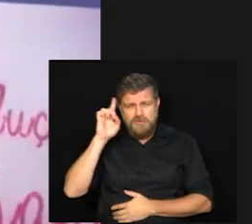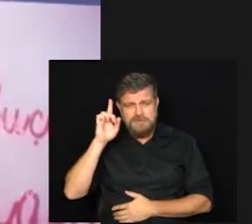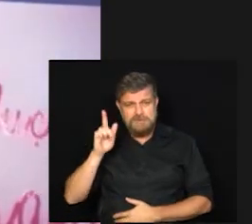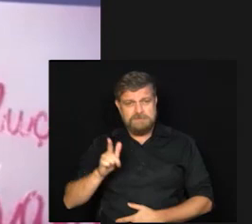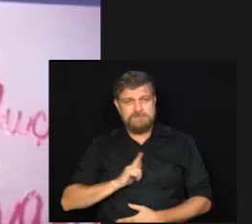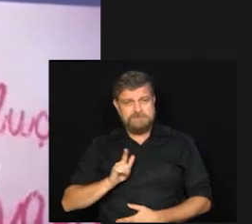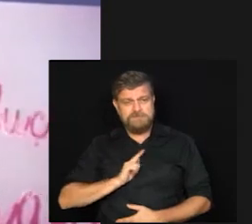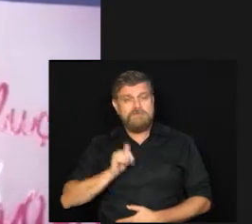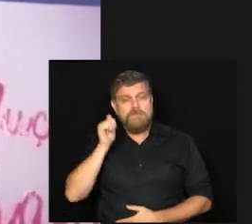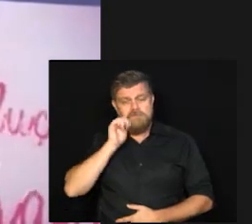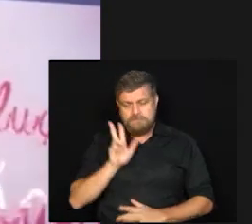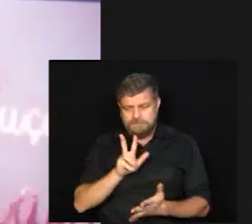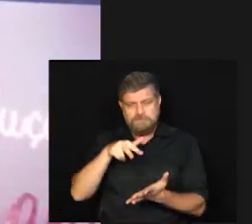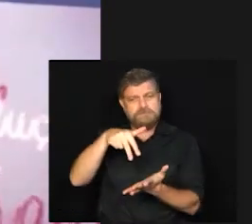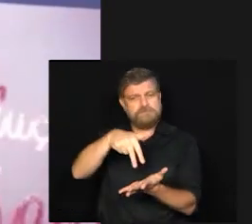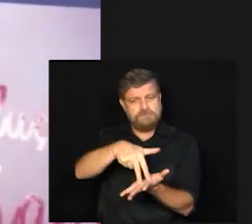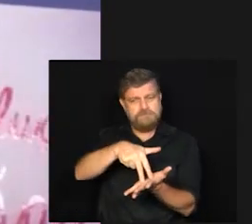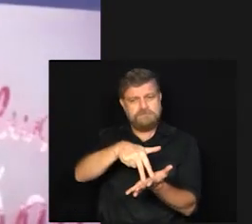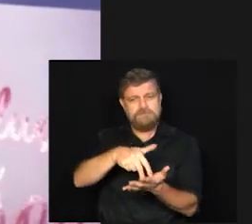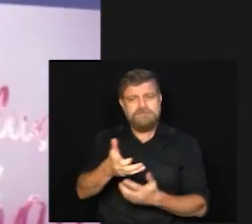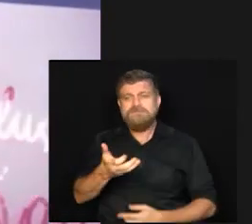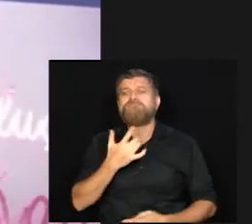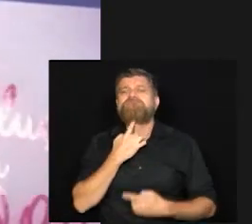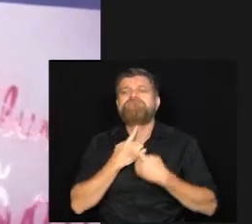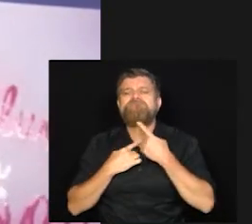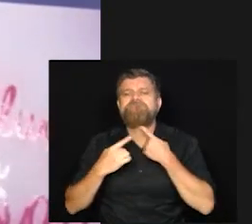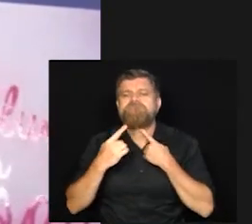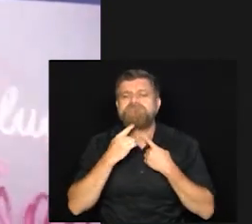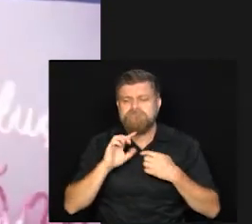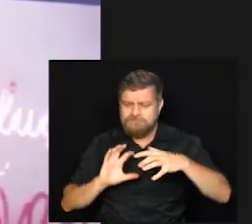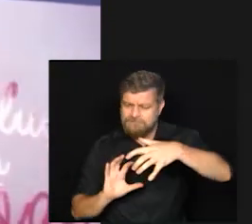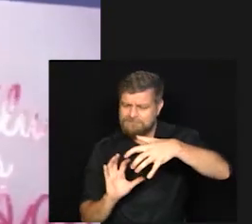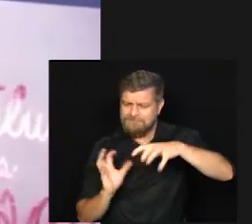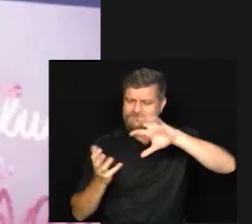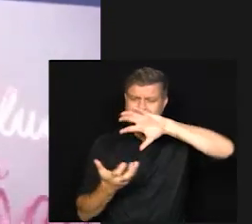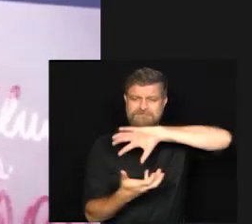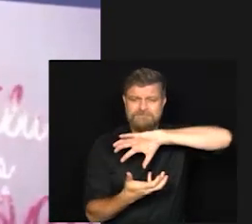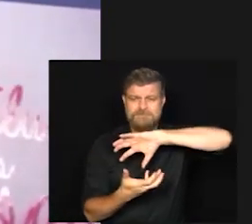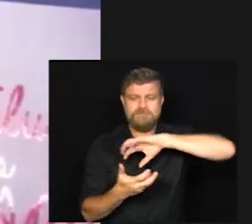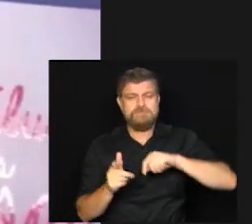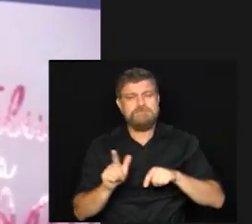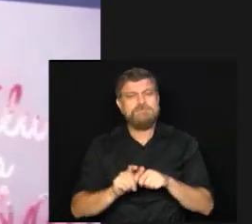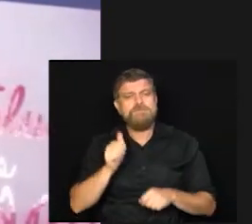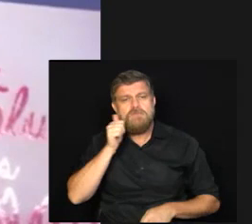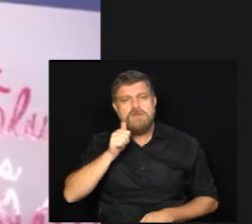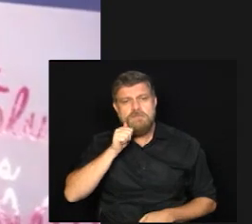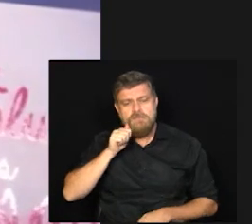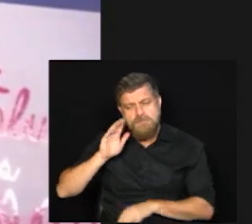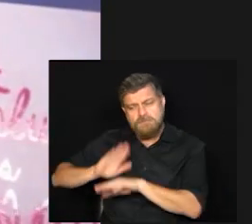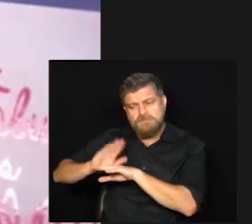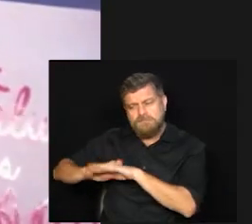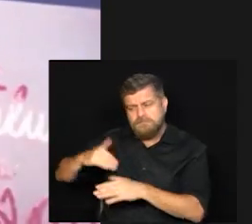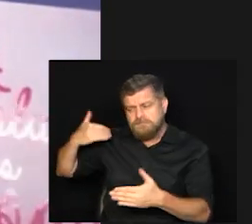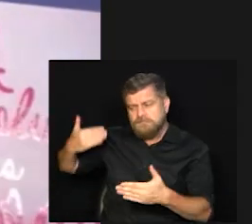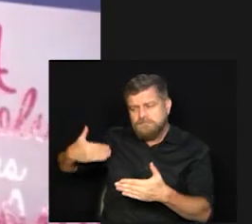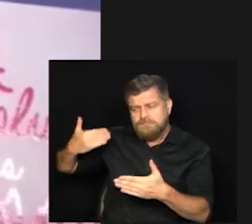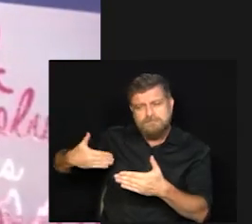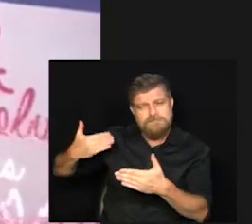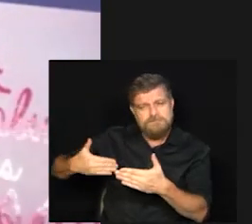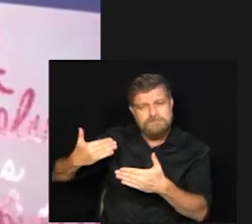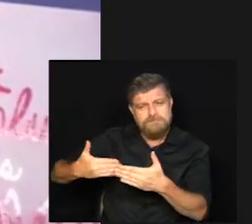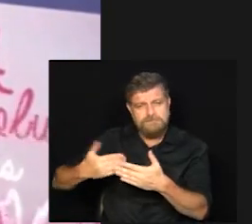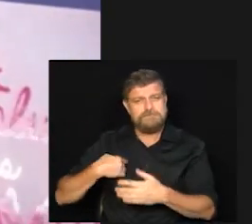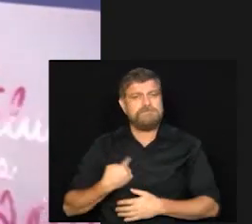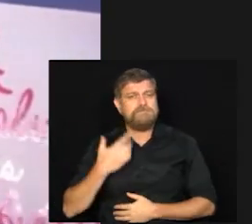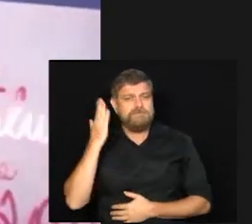estão dispostas a fazer parte realmente dessa revolução que a mulher vem criando ao longo do tempo e que a